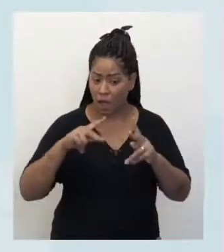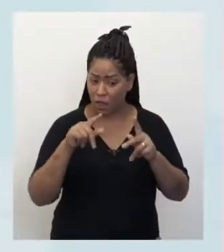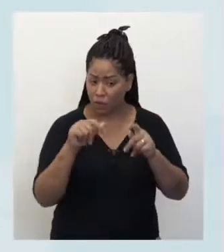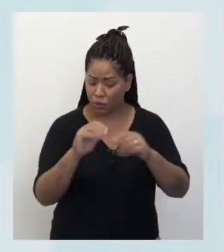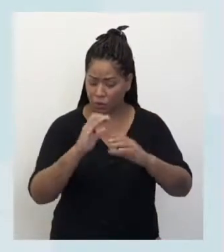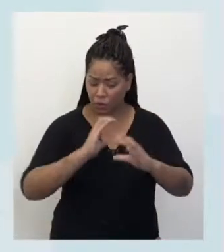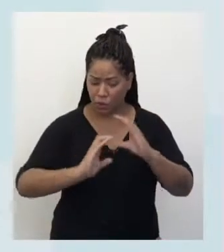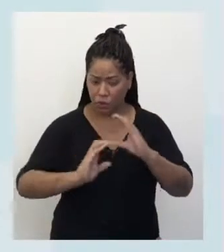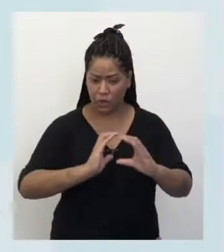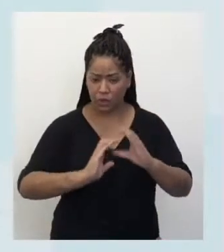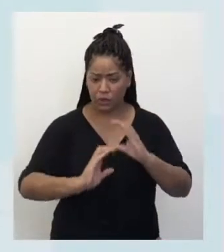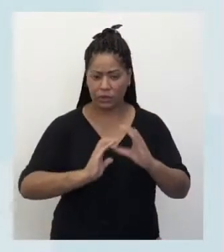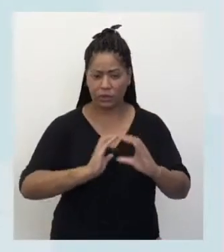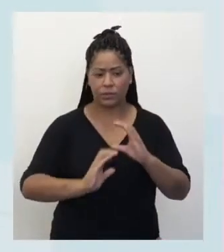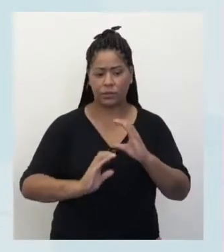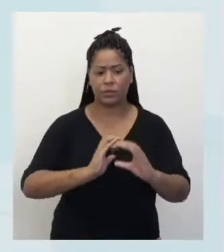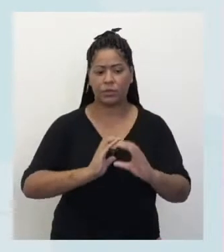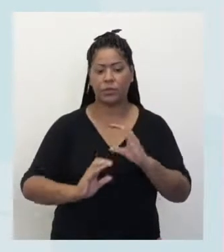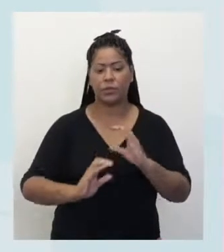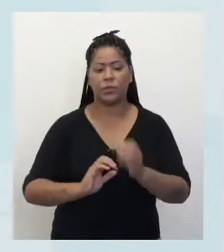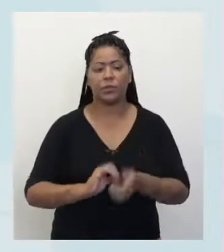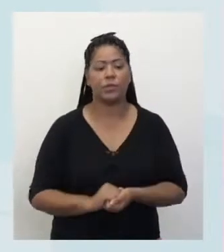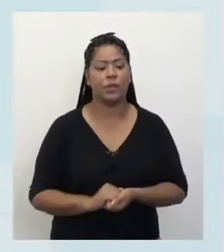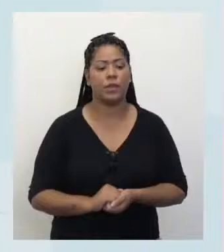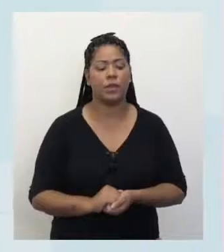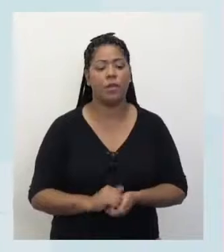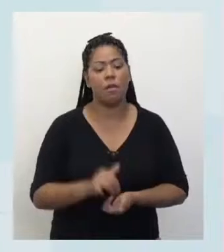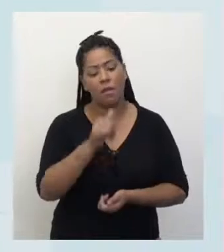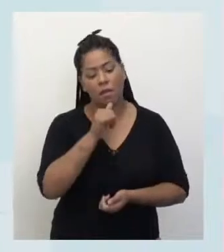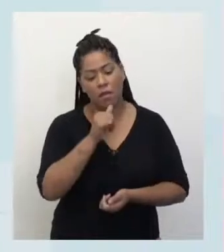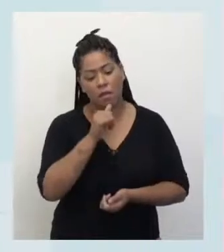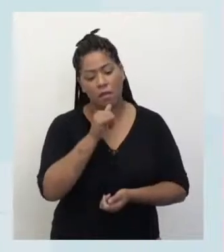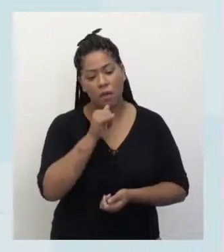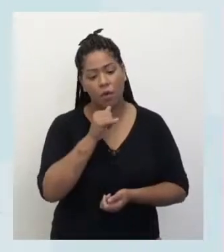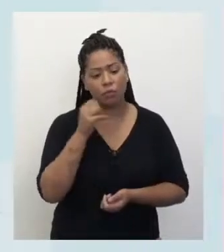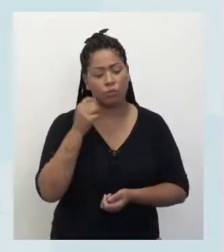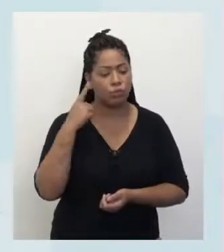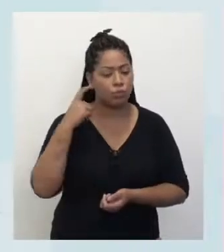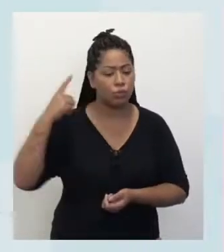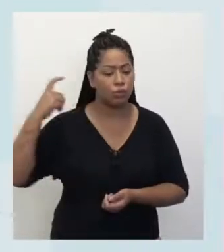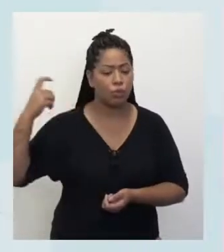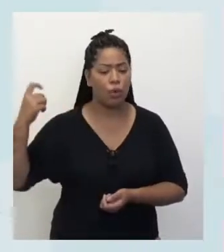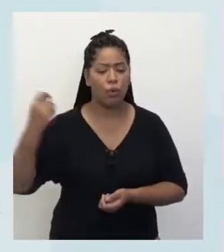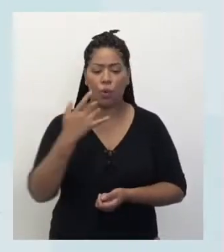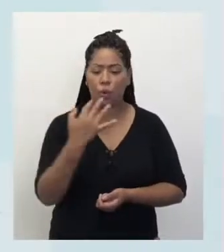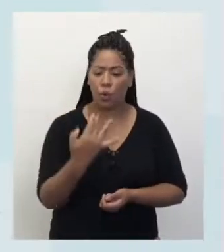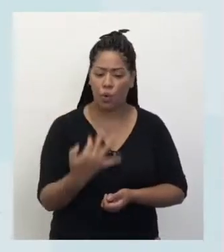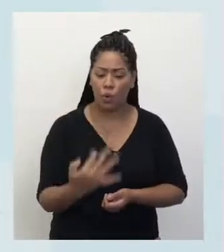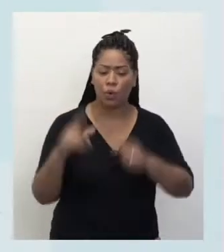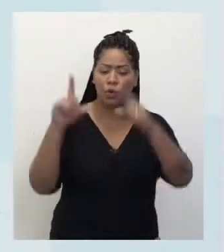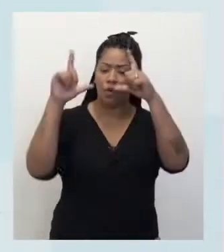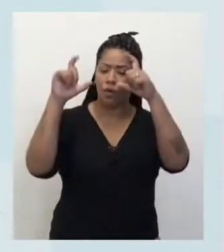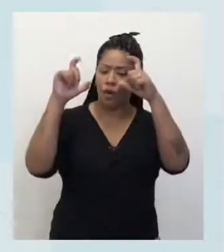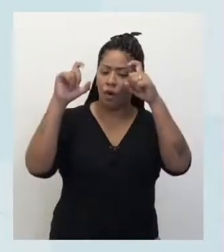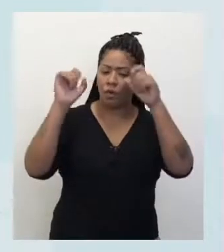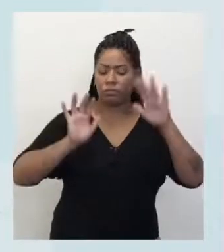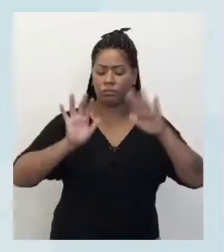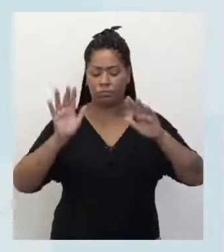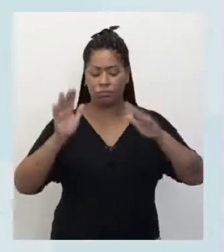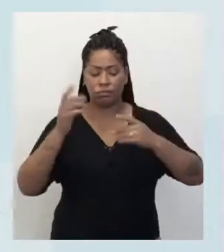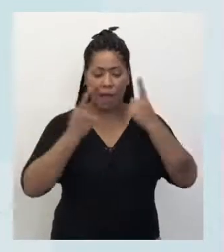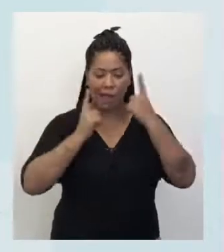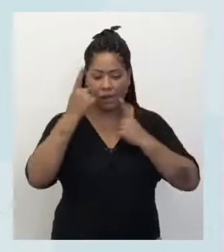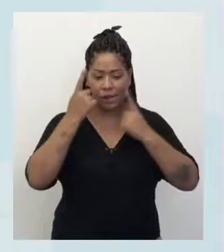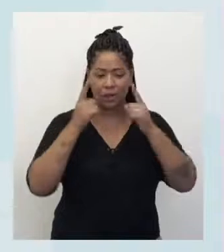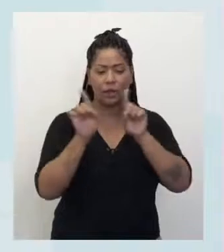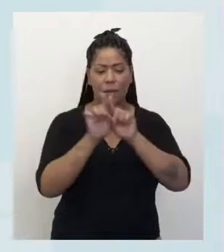que utilizamos para nos comunicar. Exemplos: sons, cores, imagens, gestos,